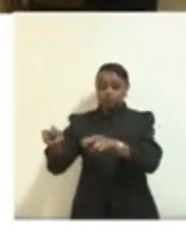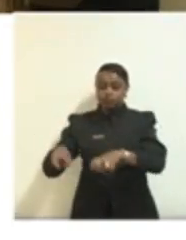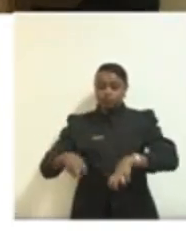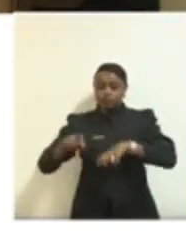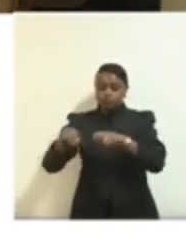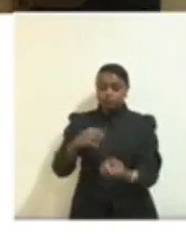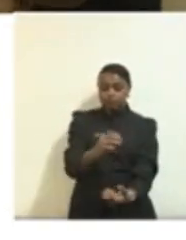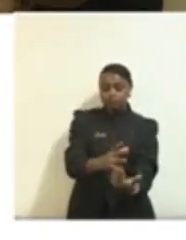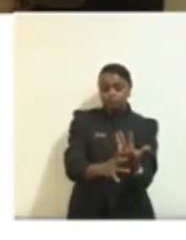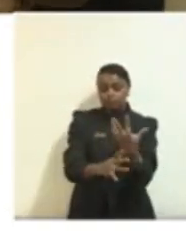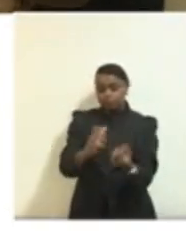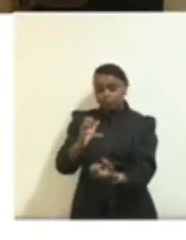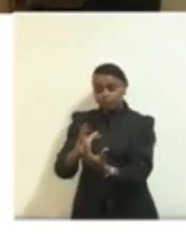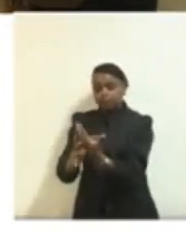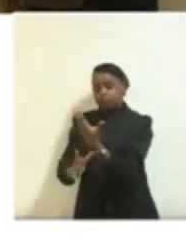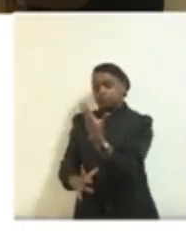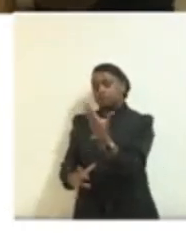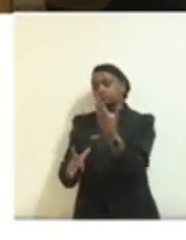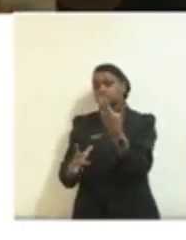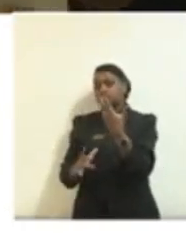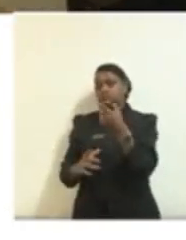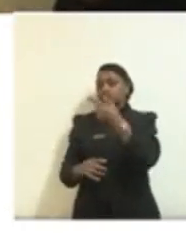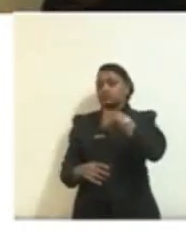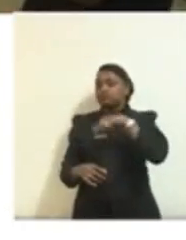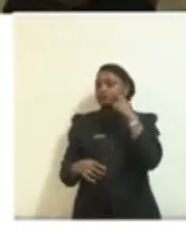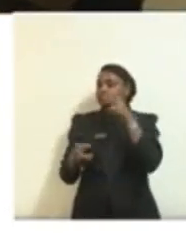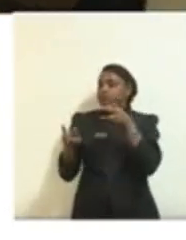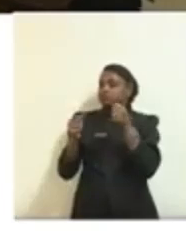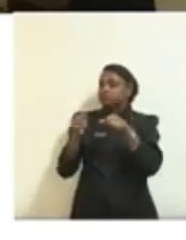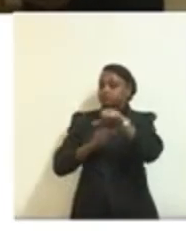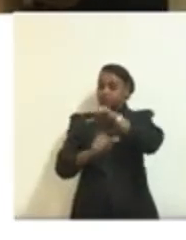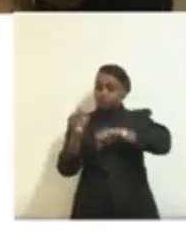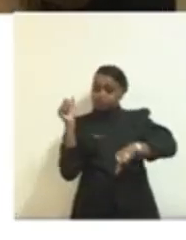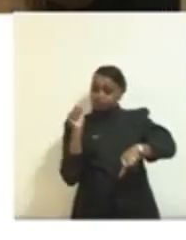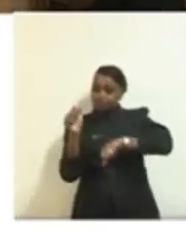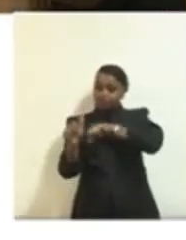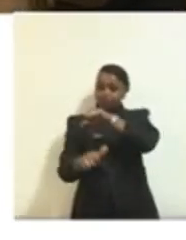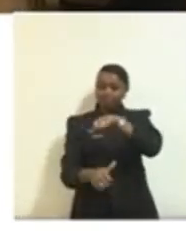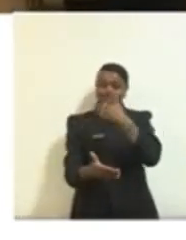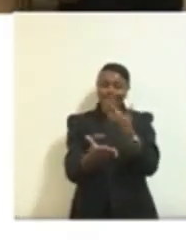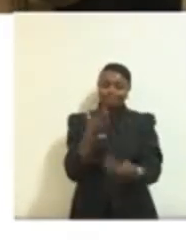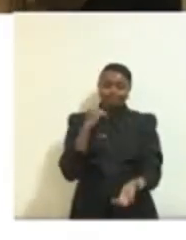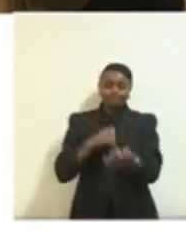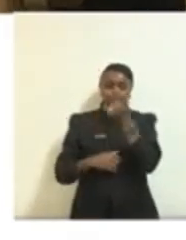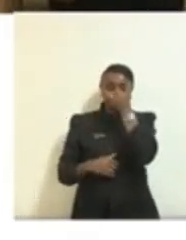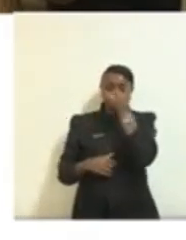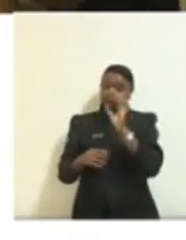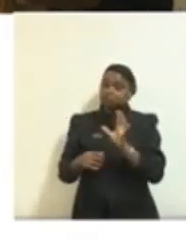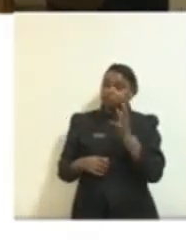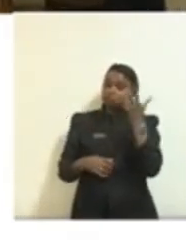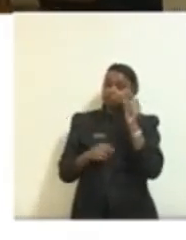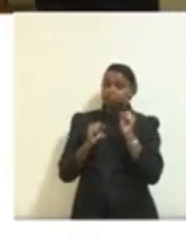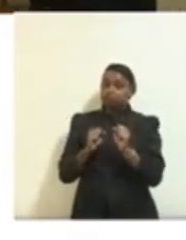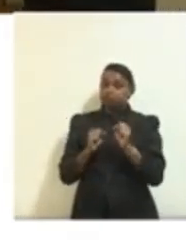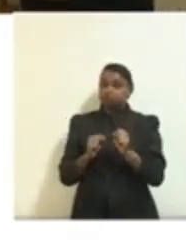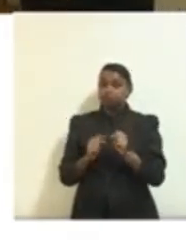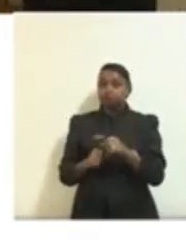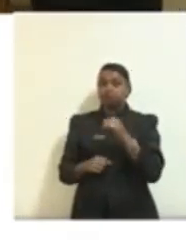essa capacidade de fixação de carbono aqui. Só na conversão já vai haver uma perda brutal. Pode ser que depois, com manejo e